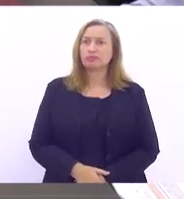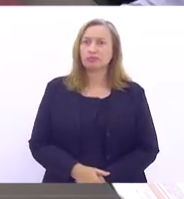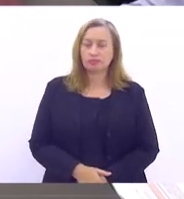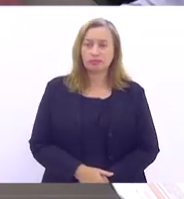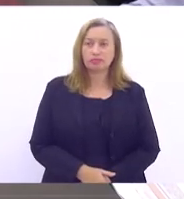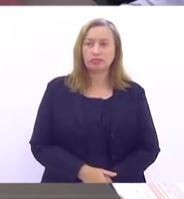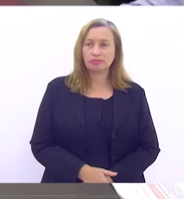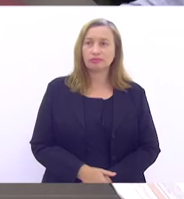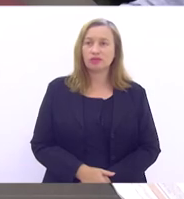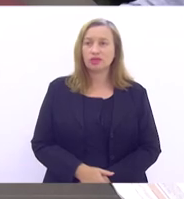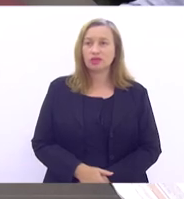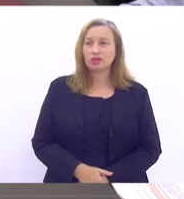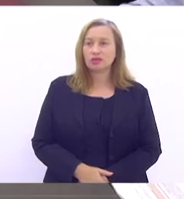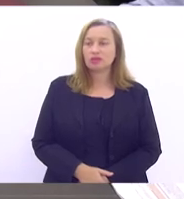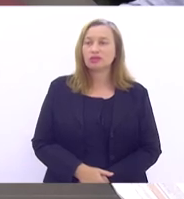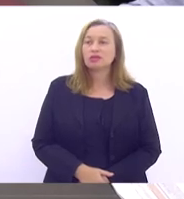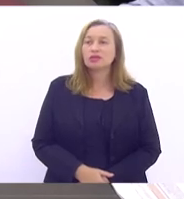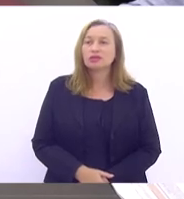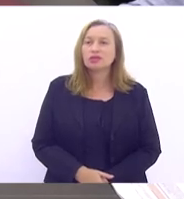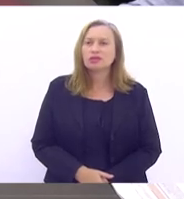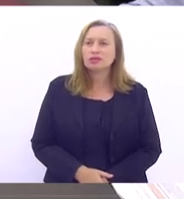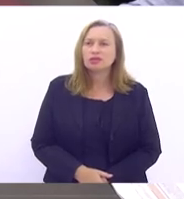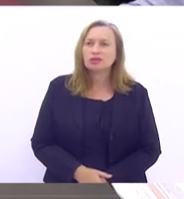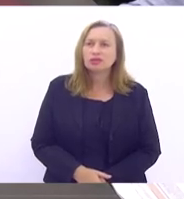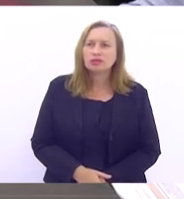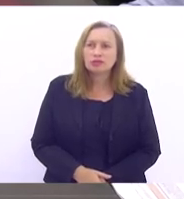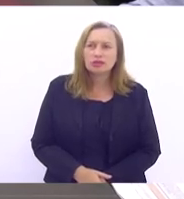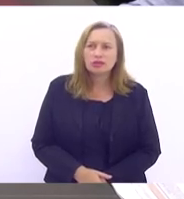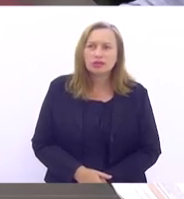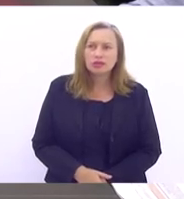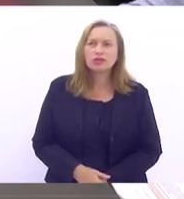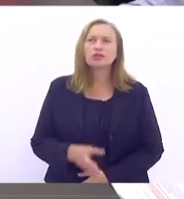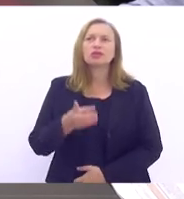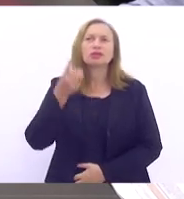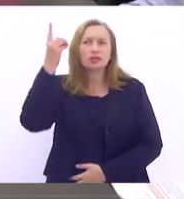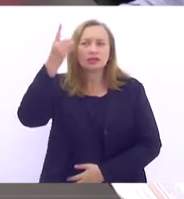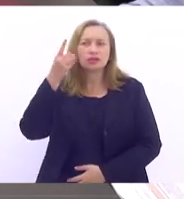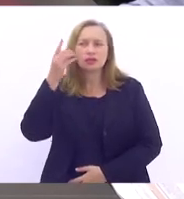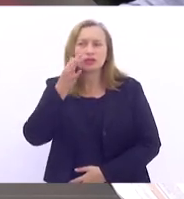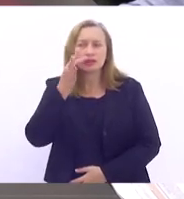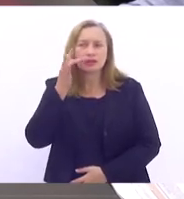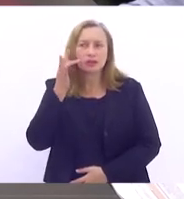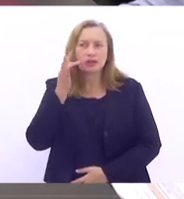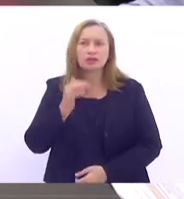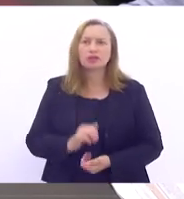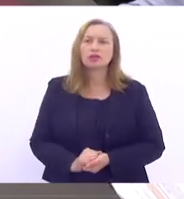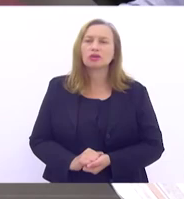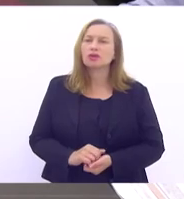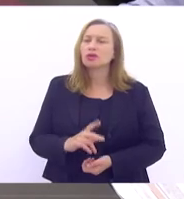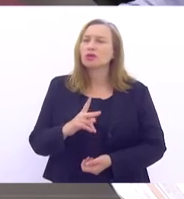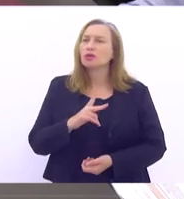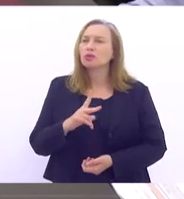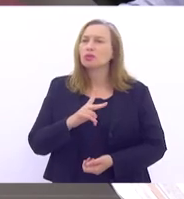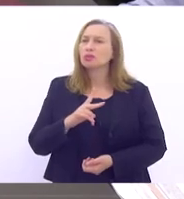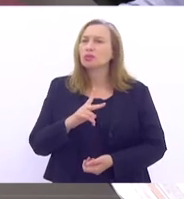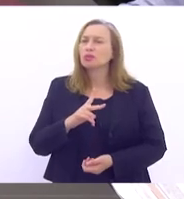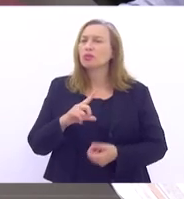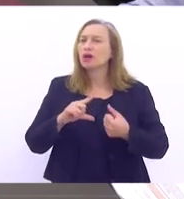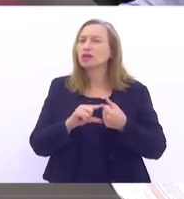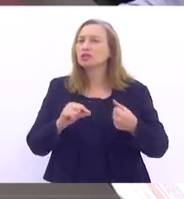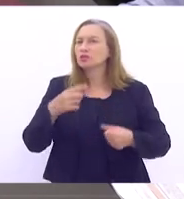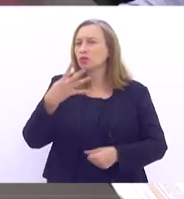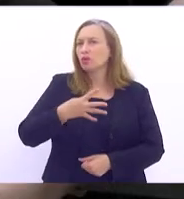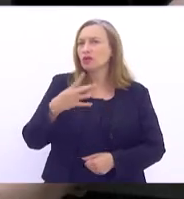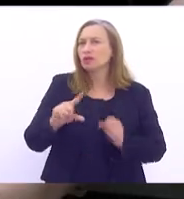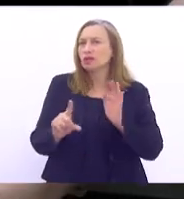para responder até o deputado Serafim, No próprio artigo 4º da lei,